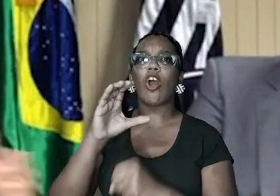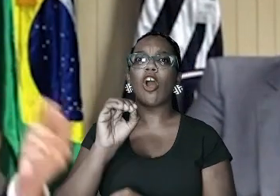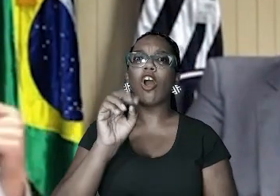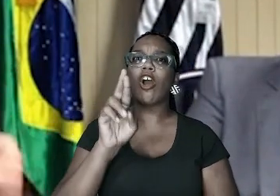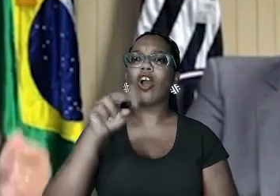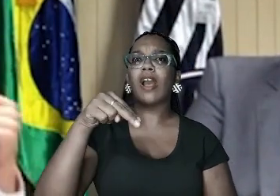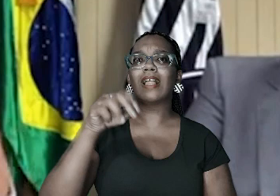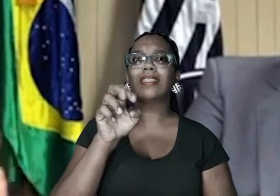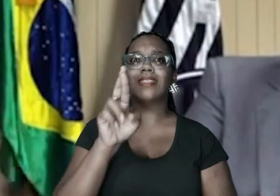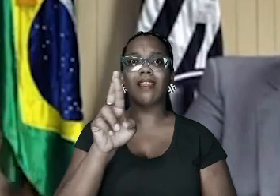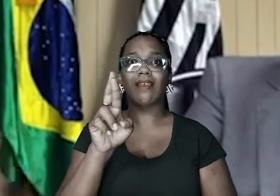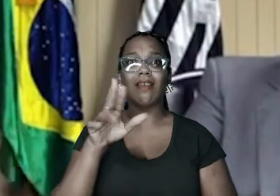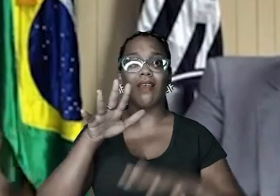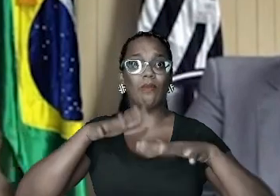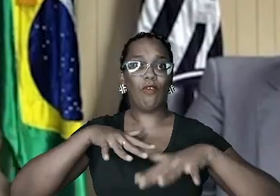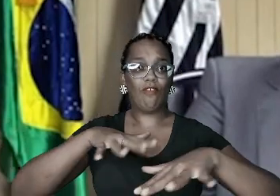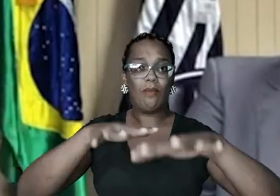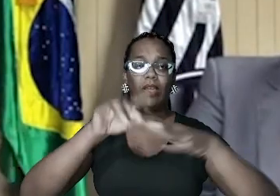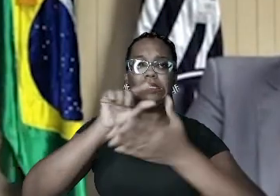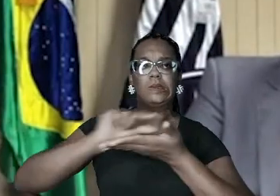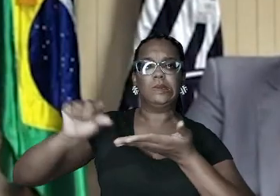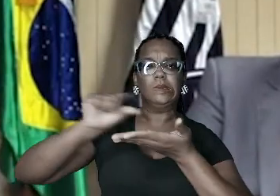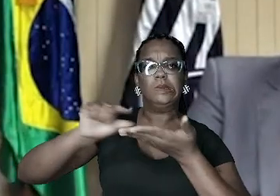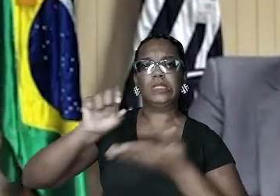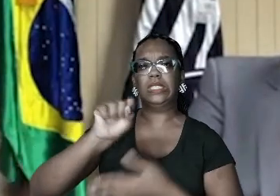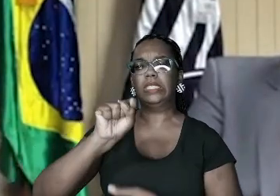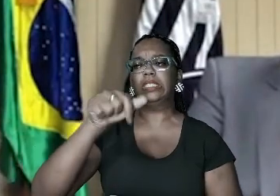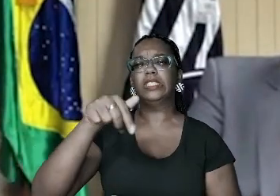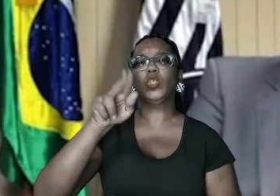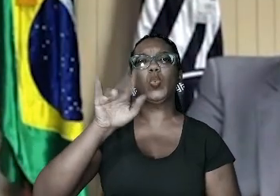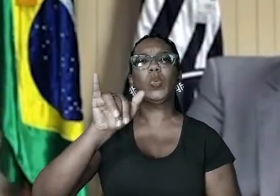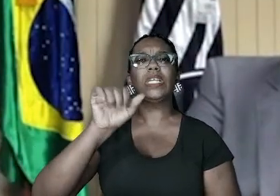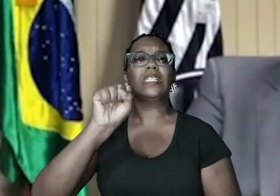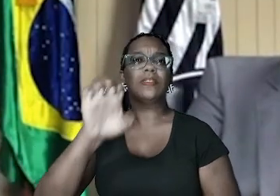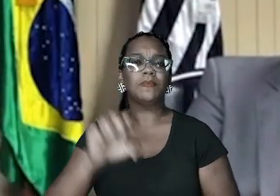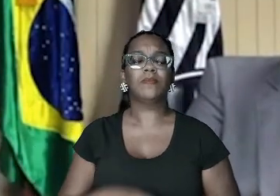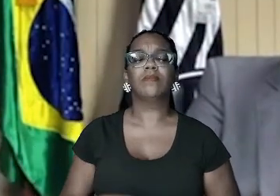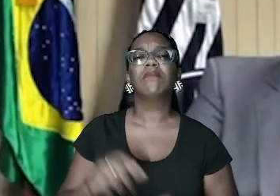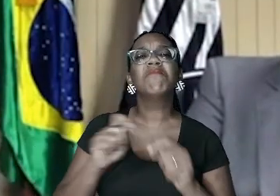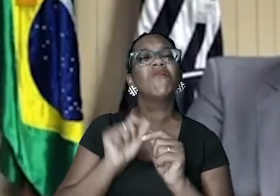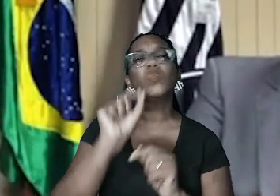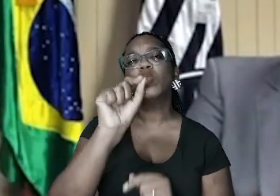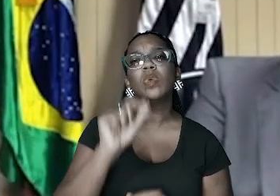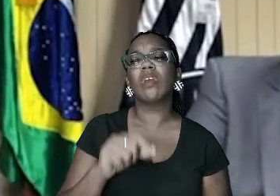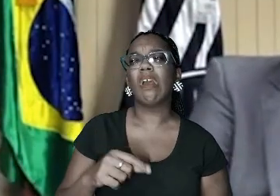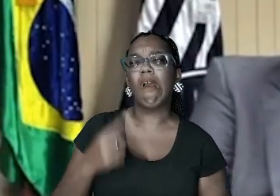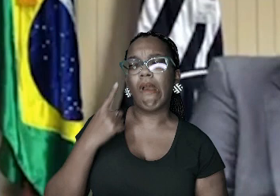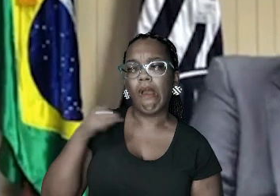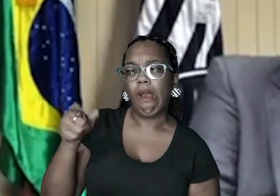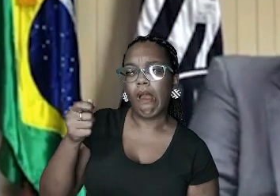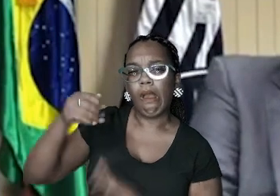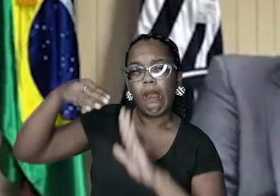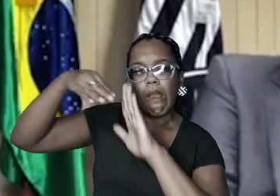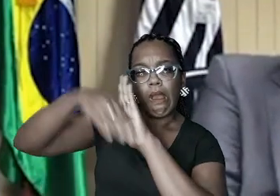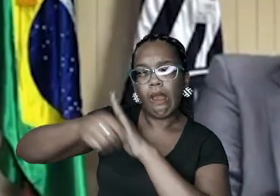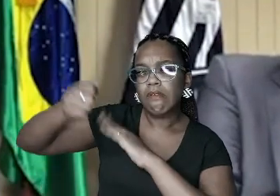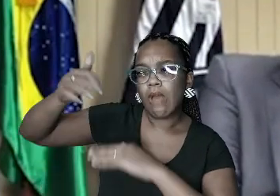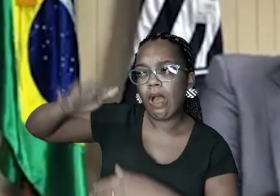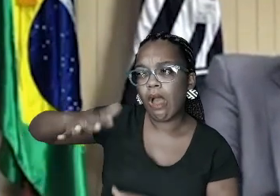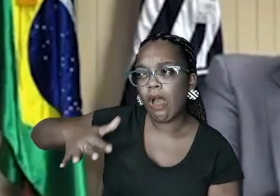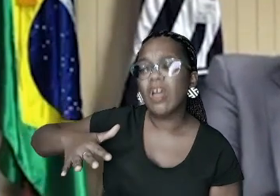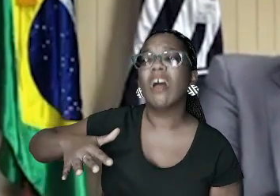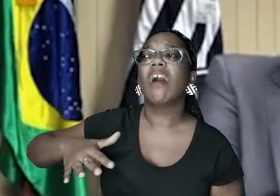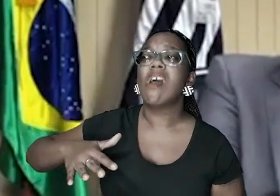decidiu colocar esses investidores institucionais em um corner em um movimento que é chamado de shorts Quiz o que que eles fizeram